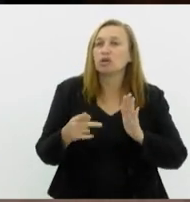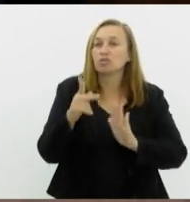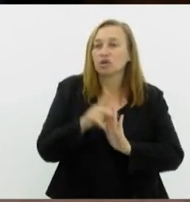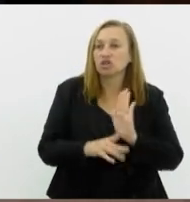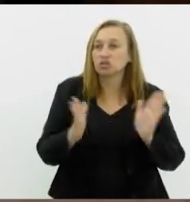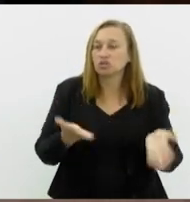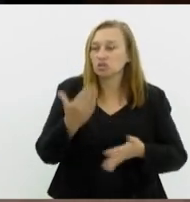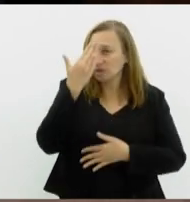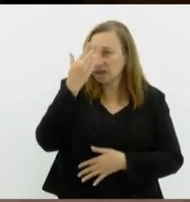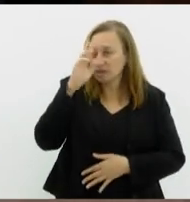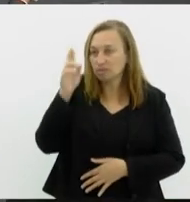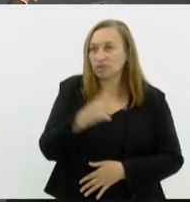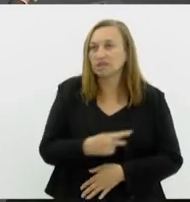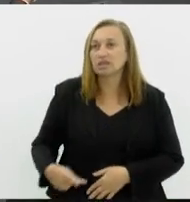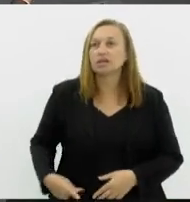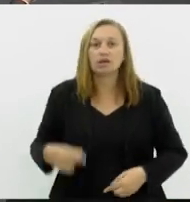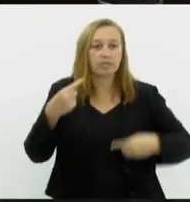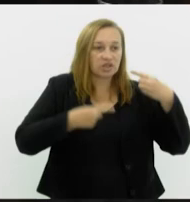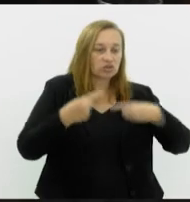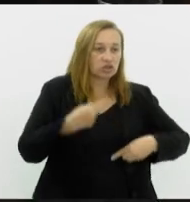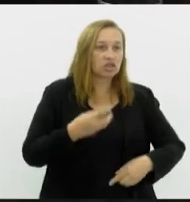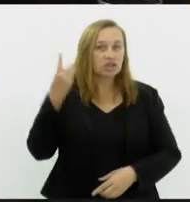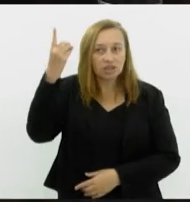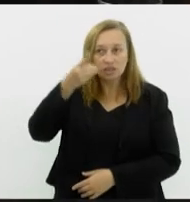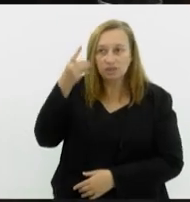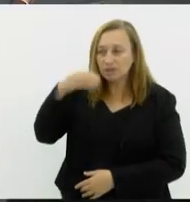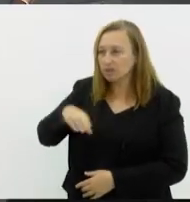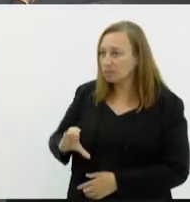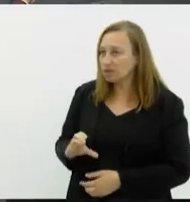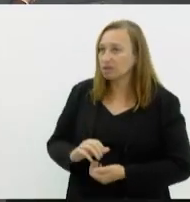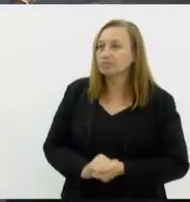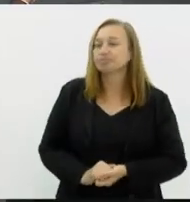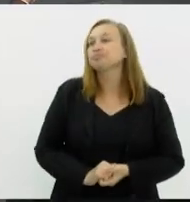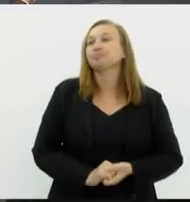presidente. Para discutir. Deputado Carlos Mink.